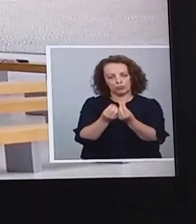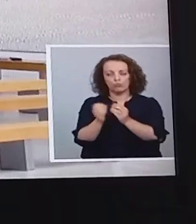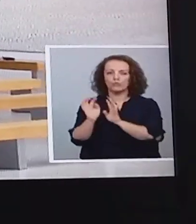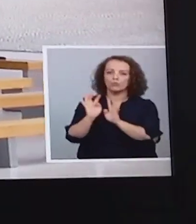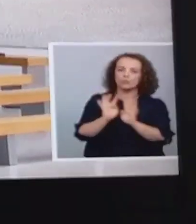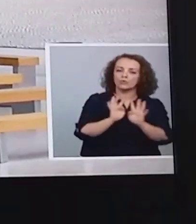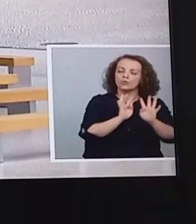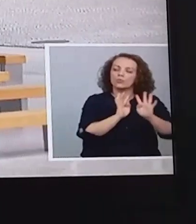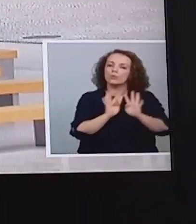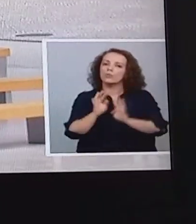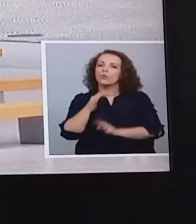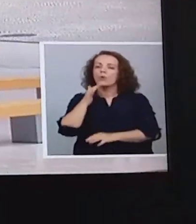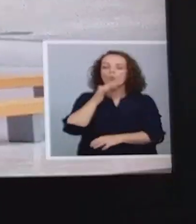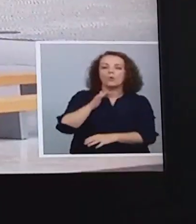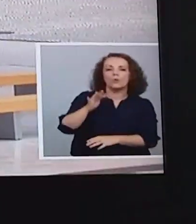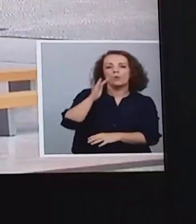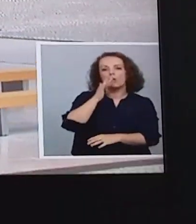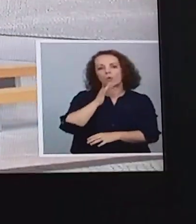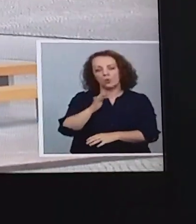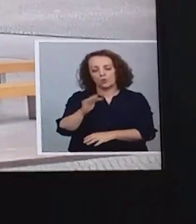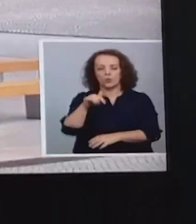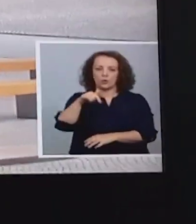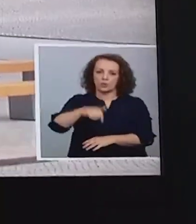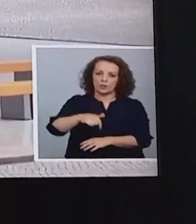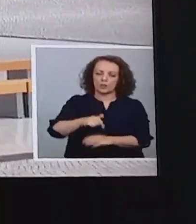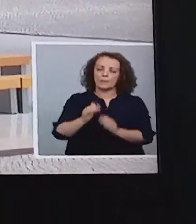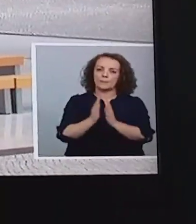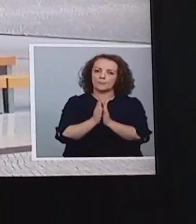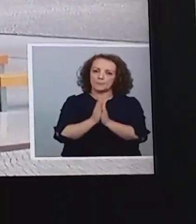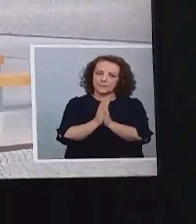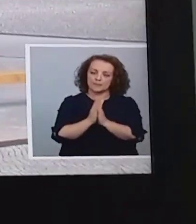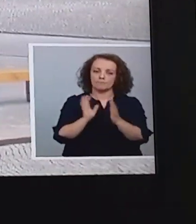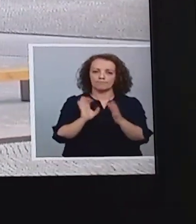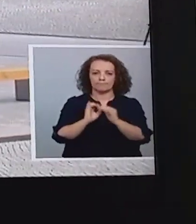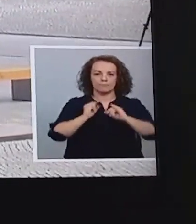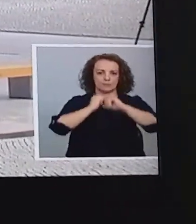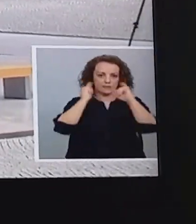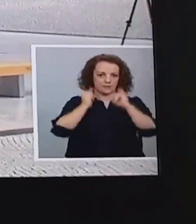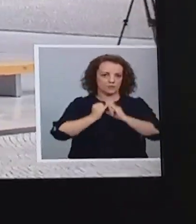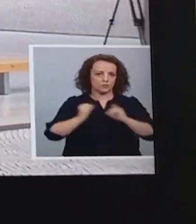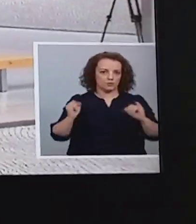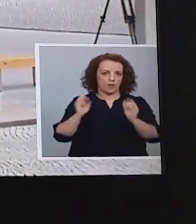liturgicamente na celebração desta peregrinação internacional.